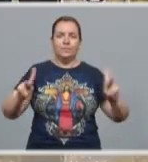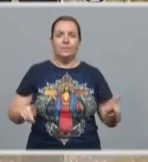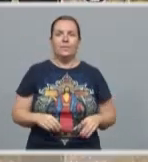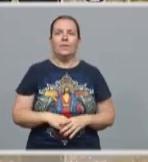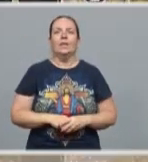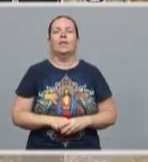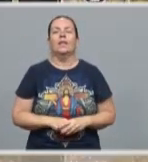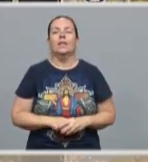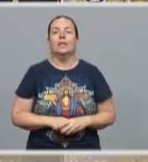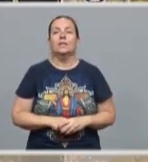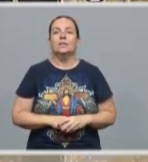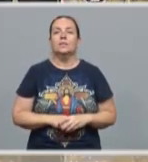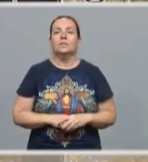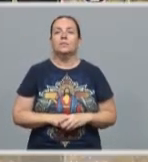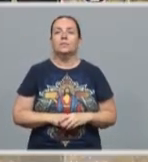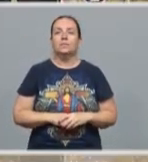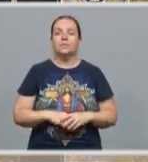paz.